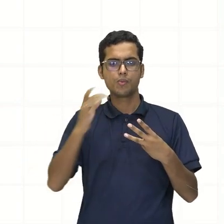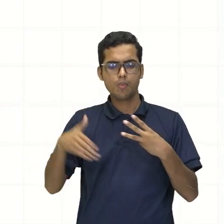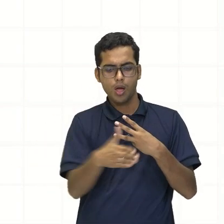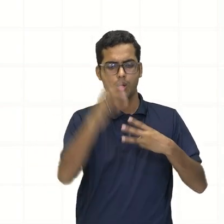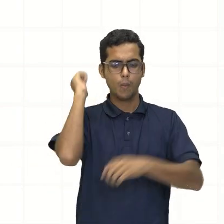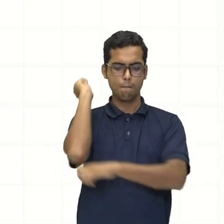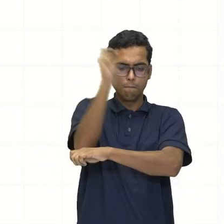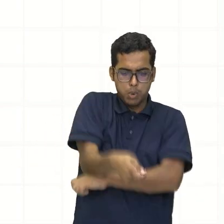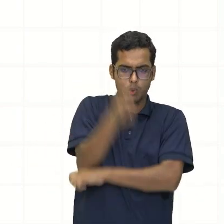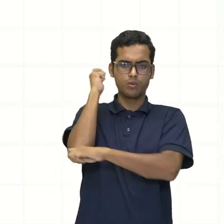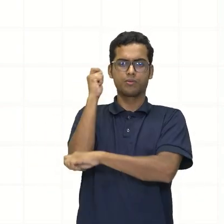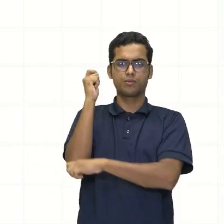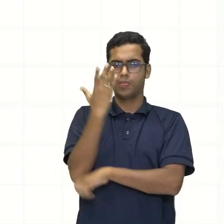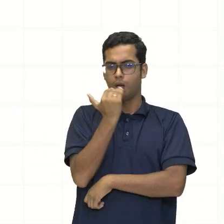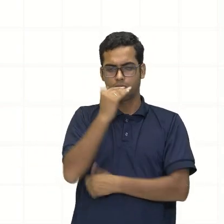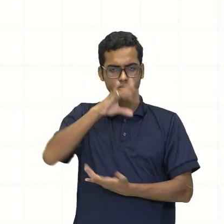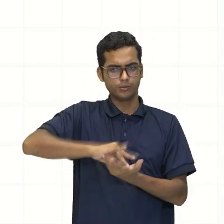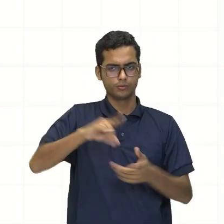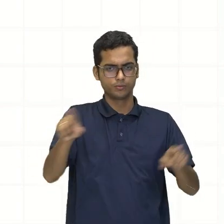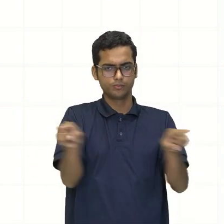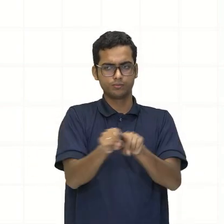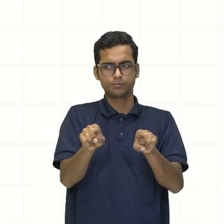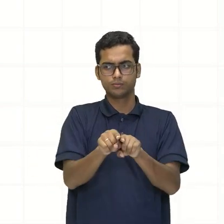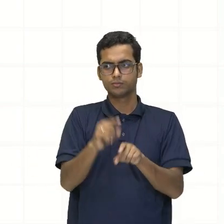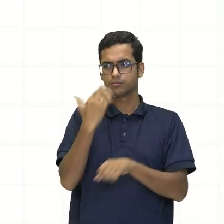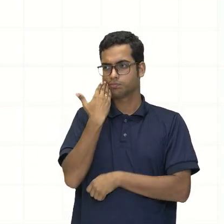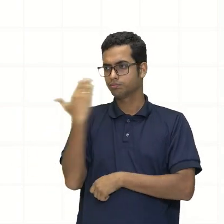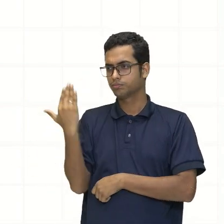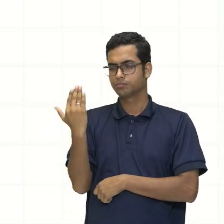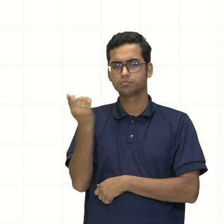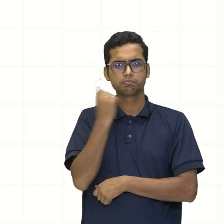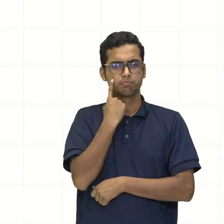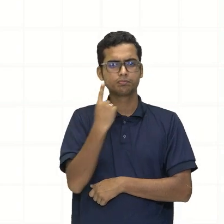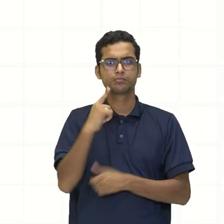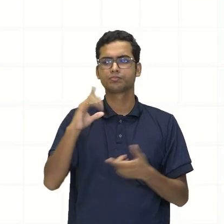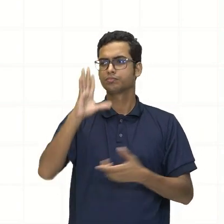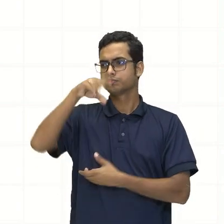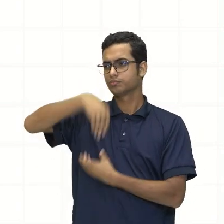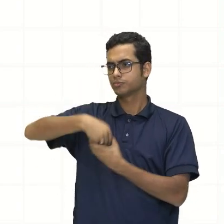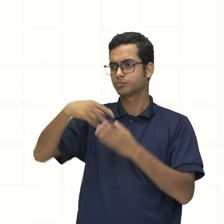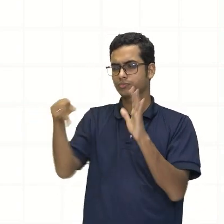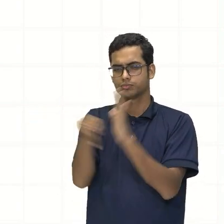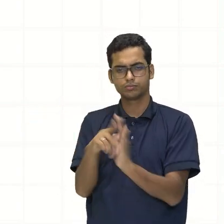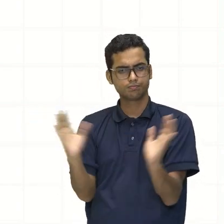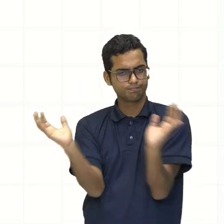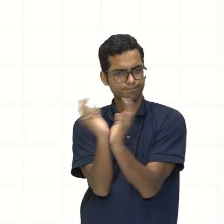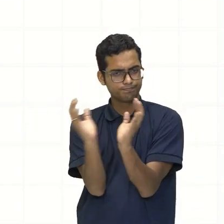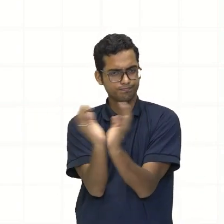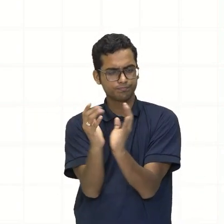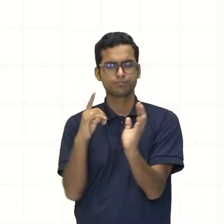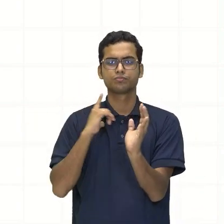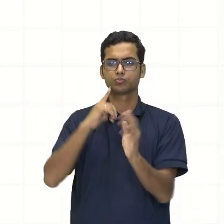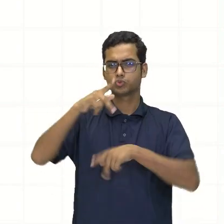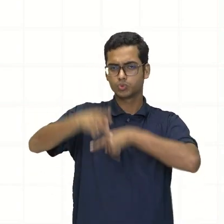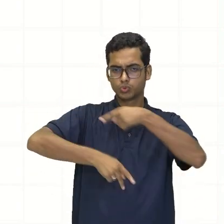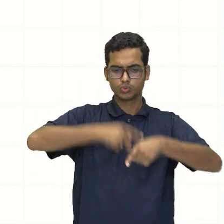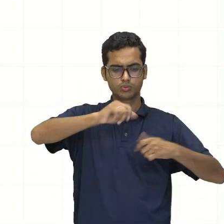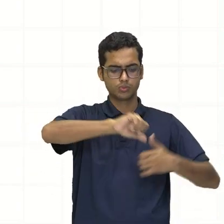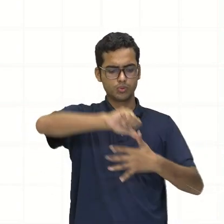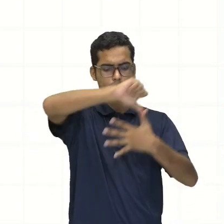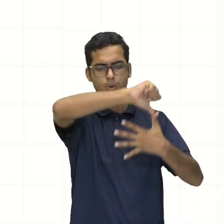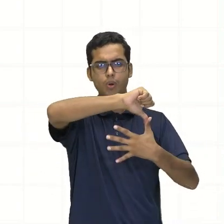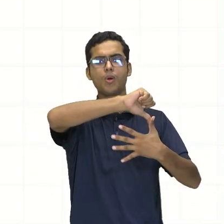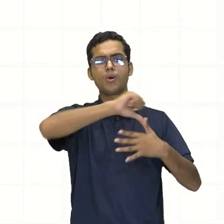ok? Vamos verificar também, dentro desses grupos dos povos ameríndios, a ausência